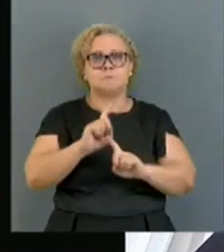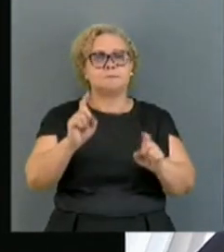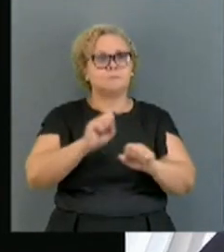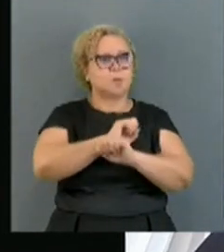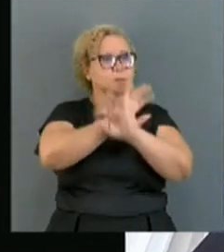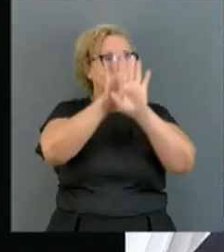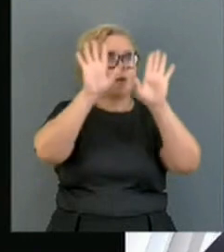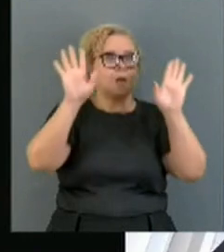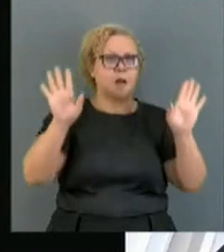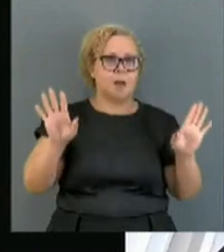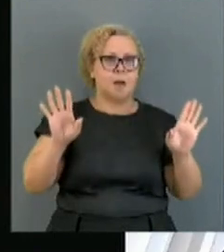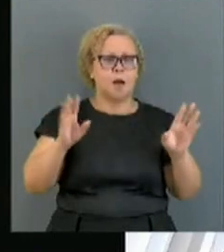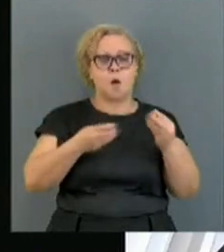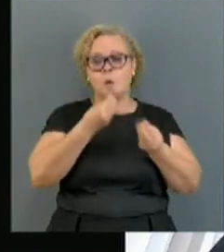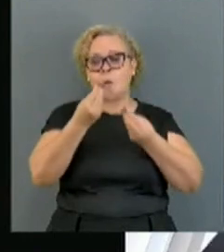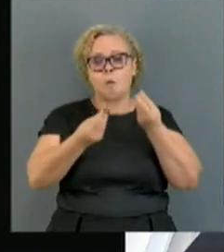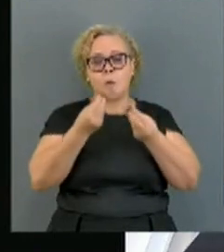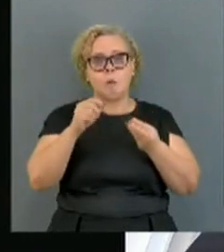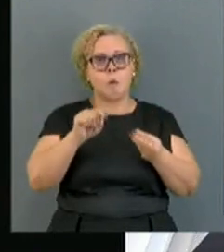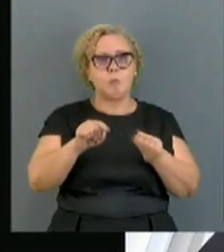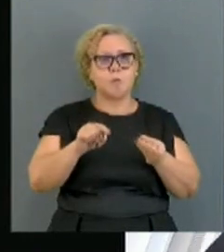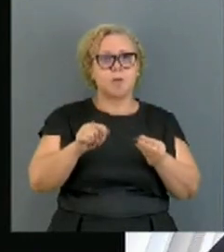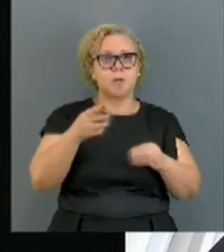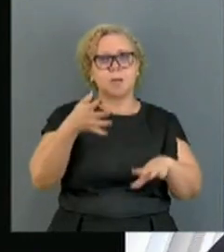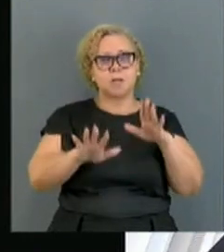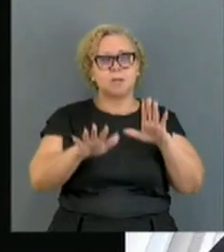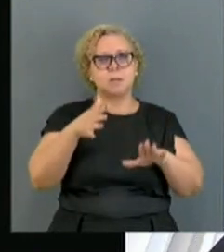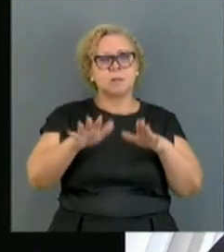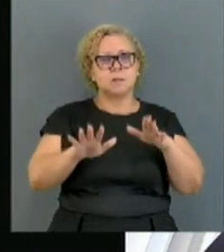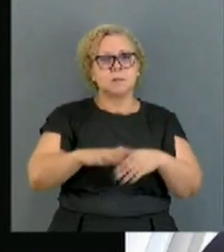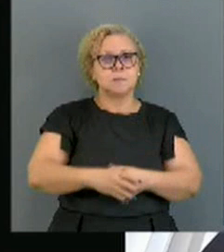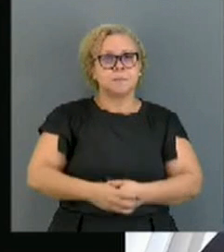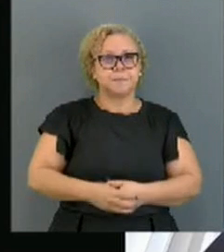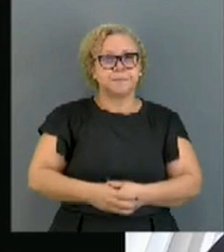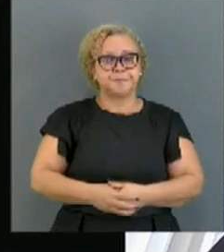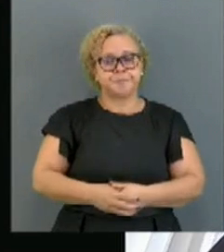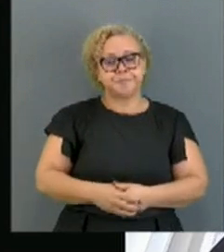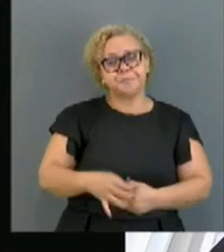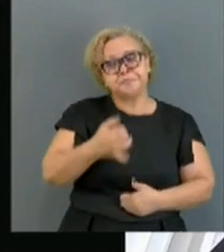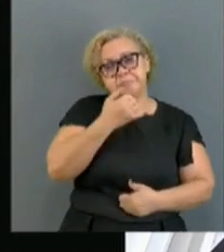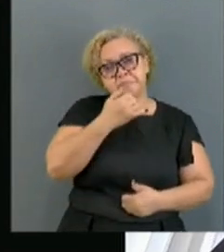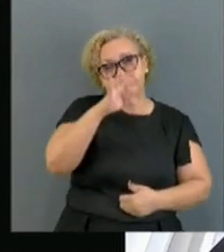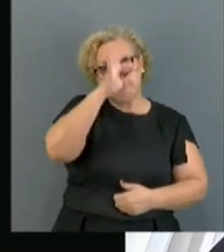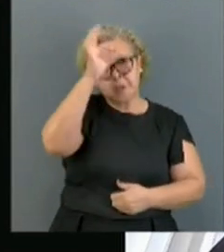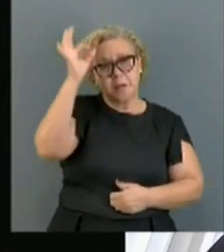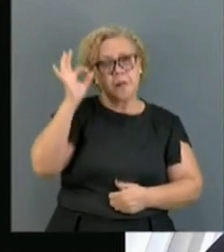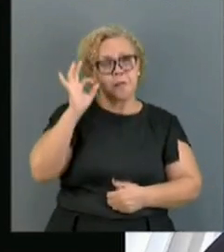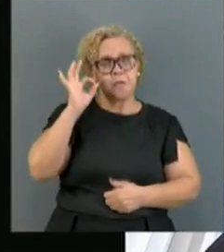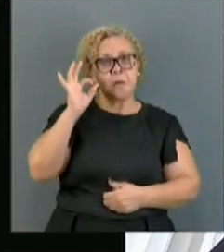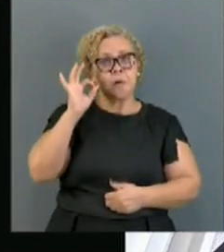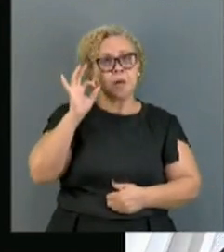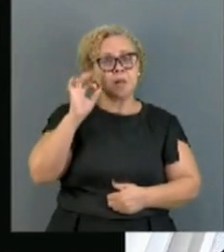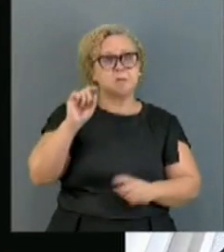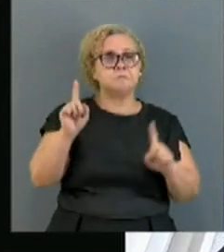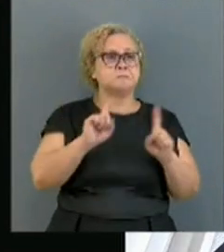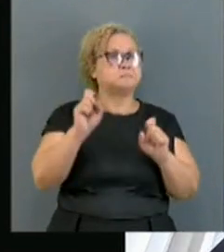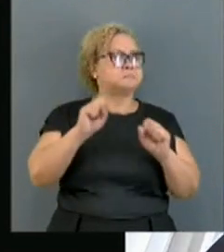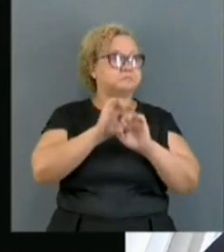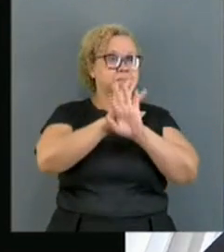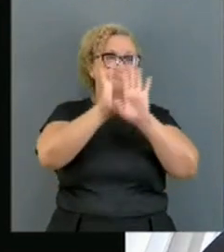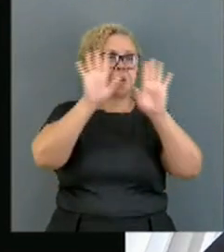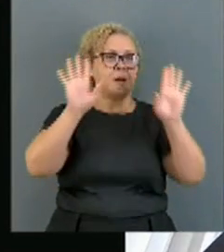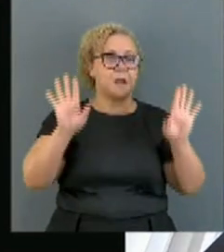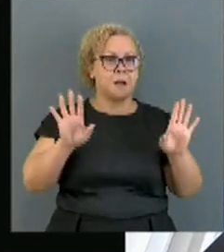que isso vai ser, talvez, desculpem a minha ignorância do ponto de vista jurídico, mas não está claro como